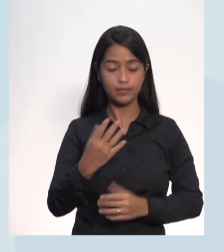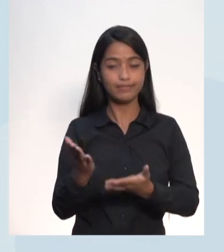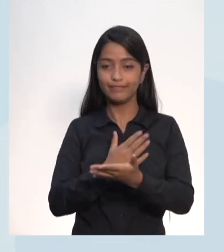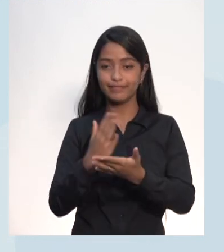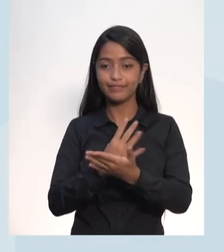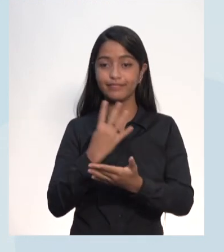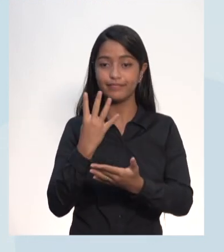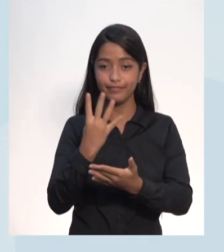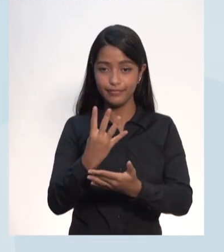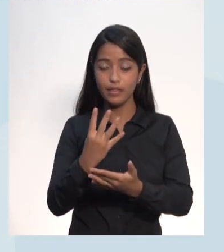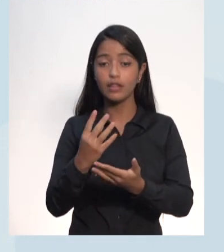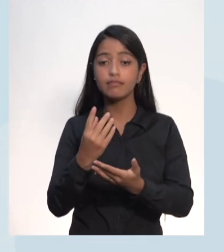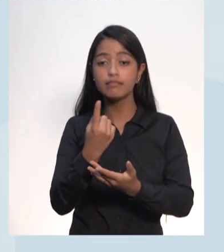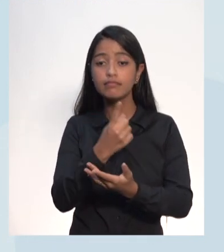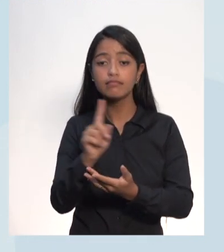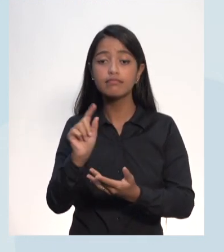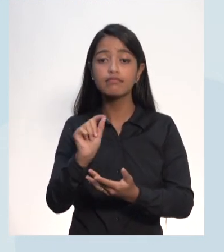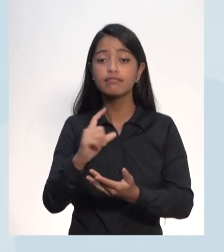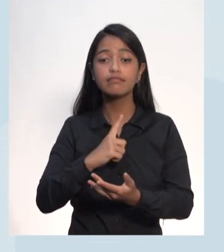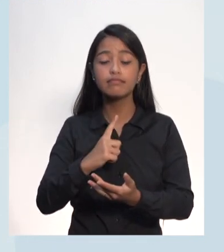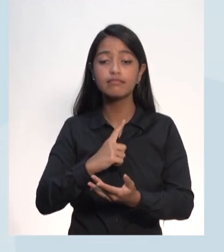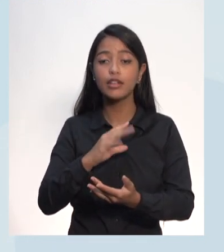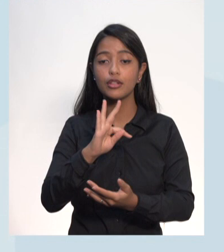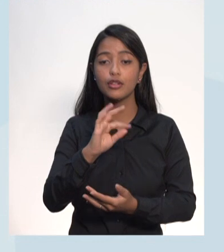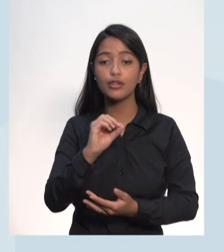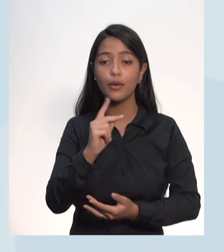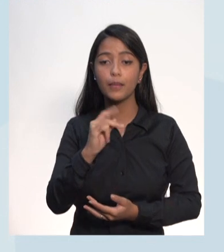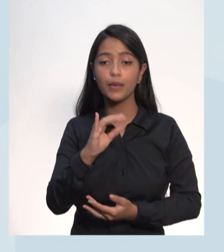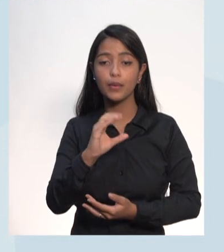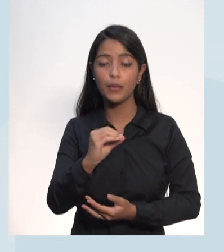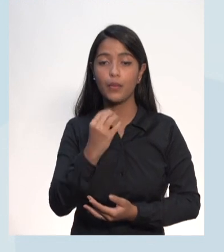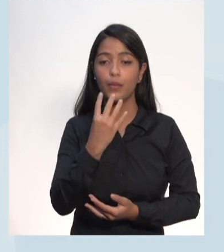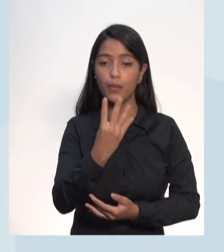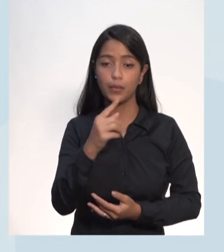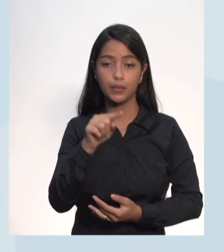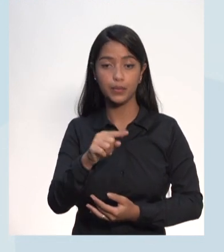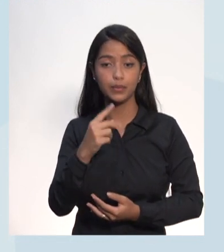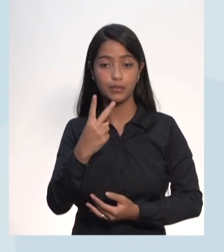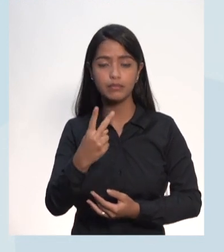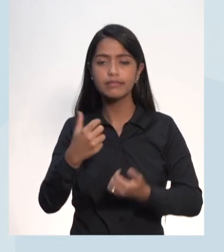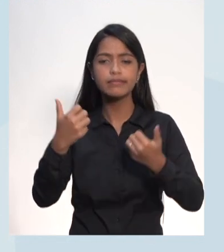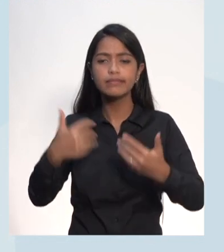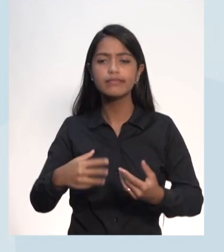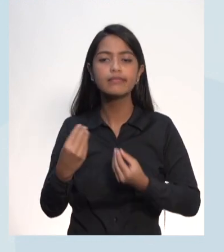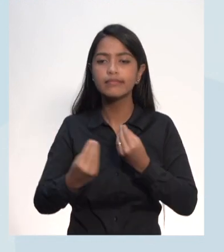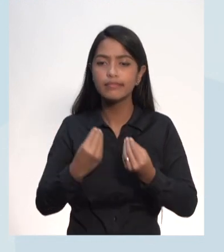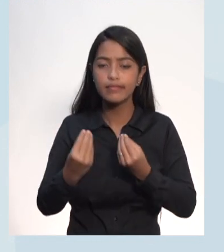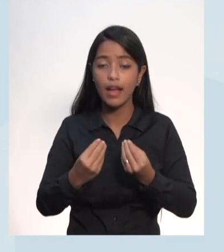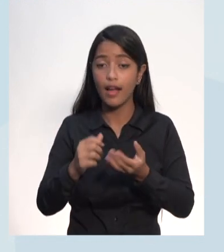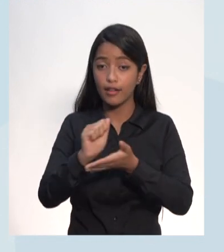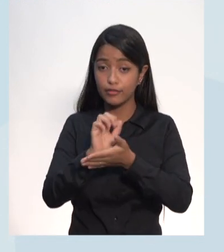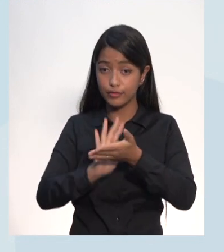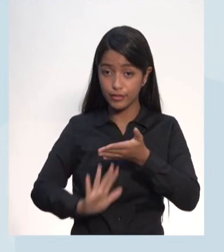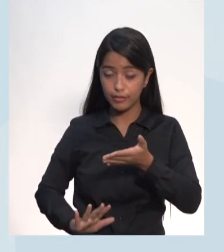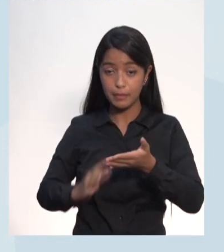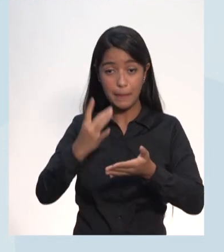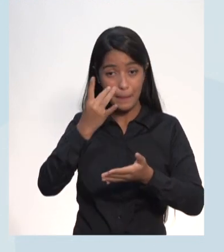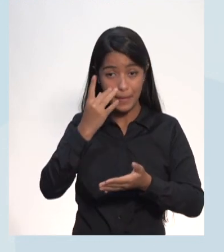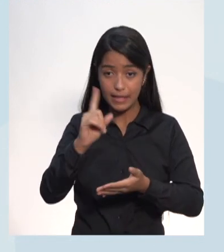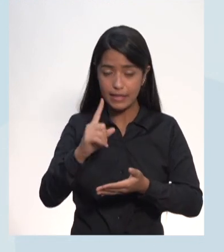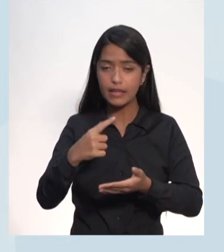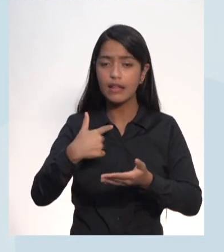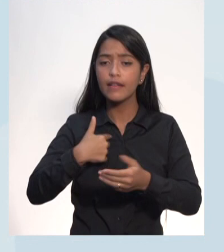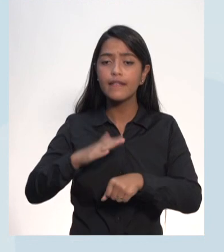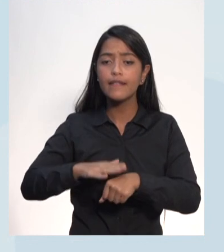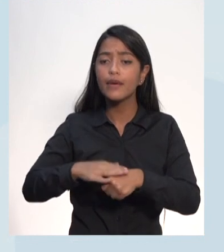tópico 4.2, como realizar as atividades escolares não presenciais, no final desse parágrafo,